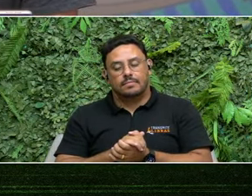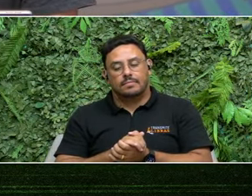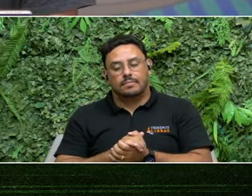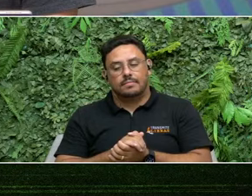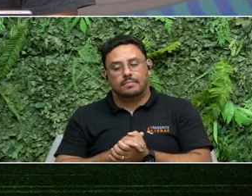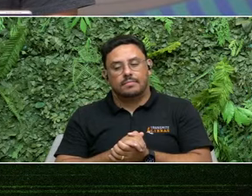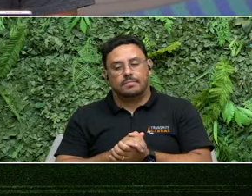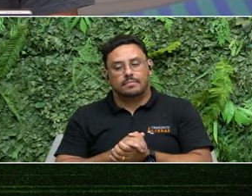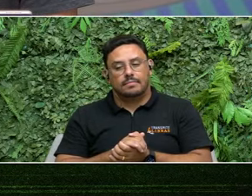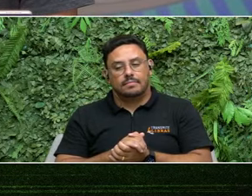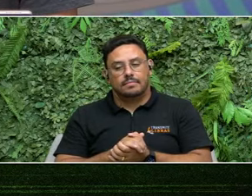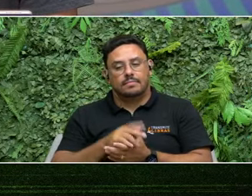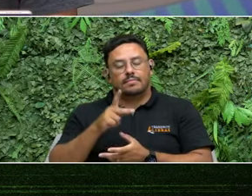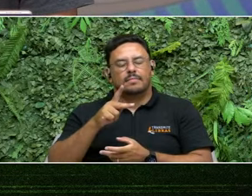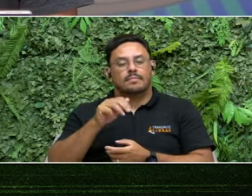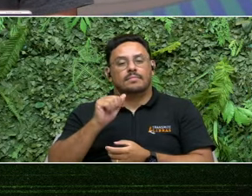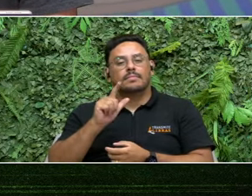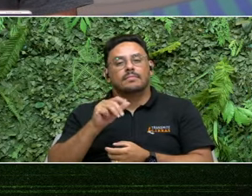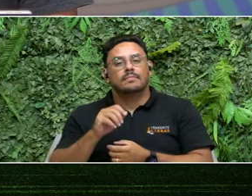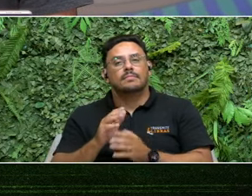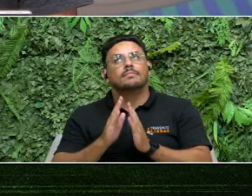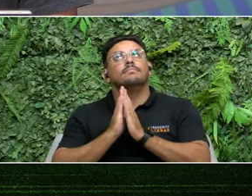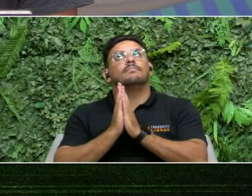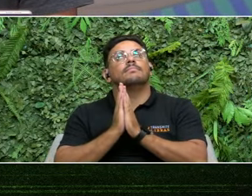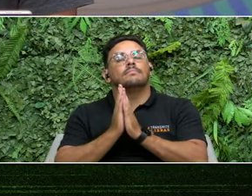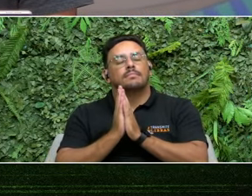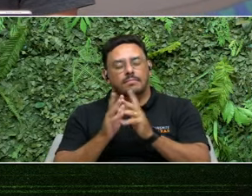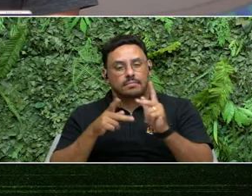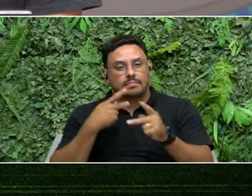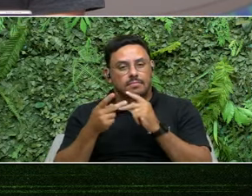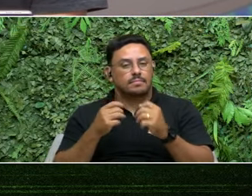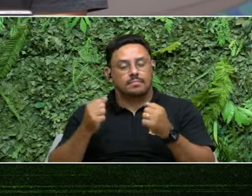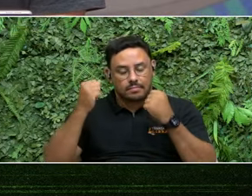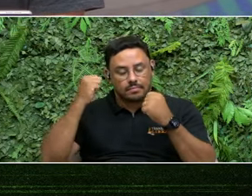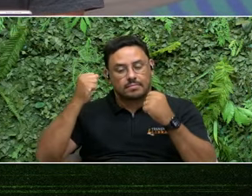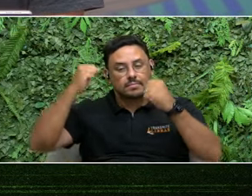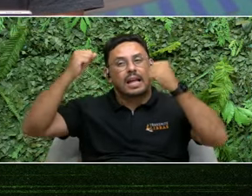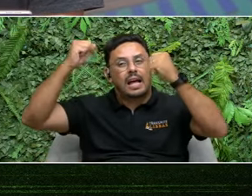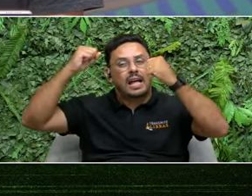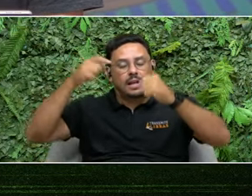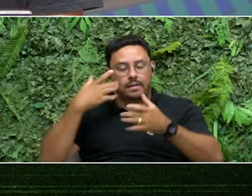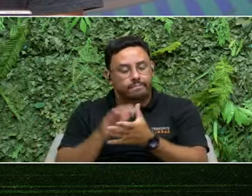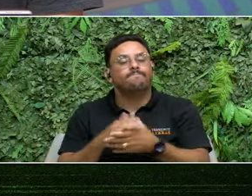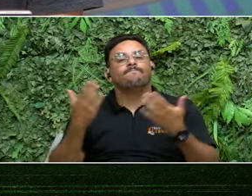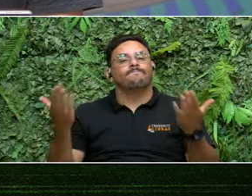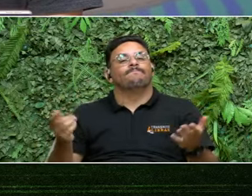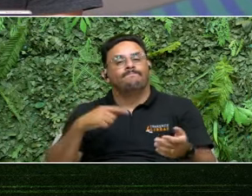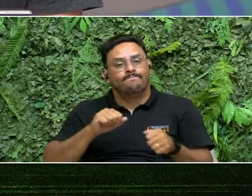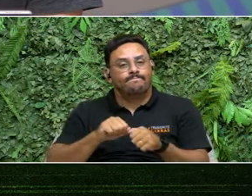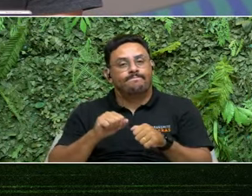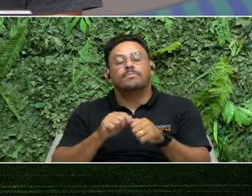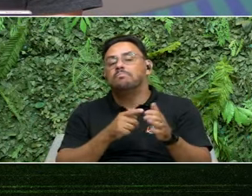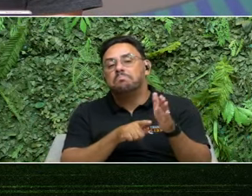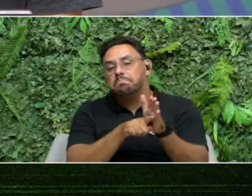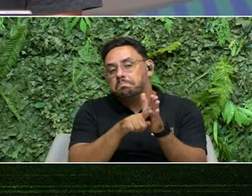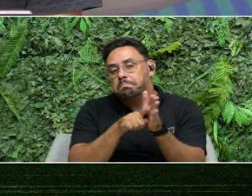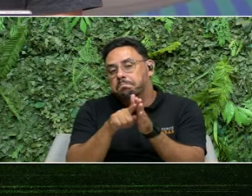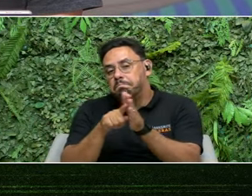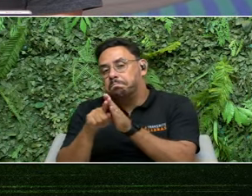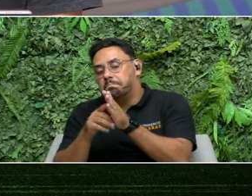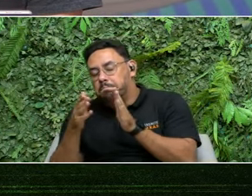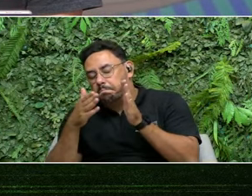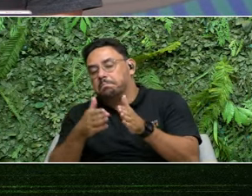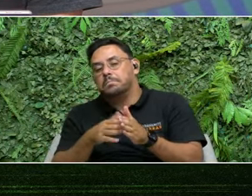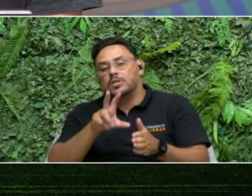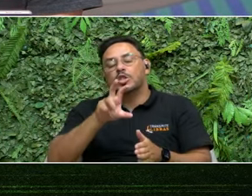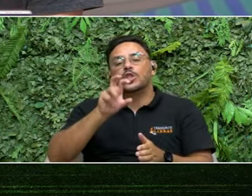recado Palácios não pelo amor de Deus e o senhor tava falando aí da torcida Bob enfim eh eu fiz uma apuração aqui já estamos chegando na